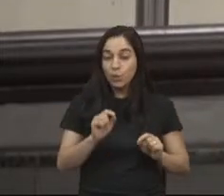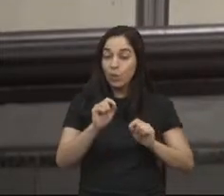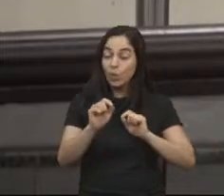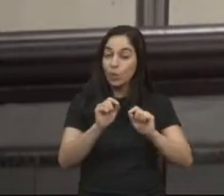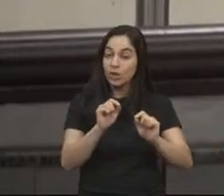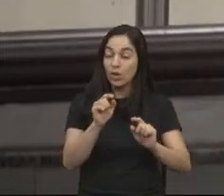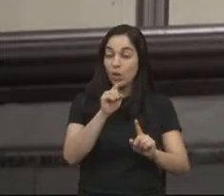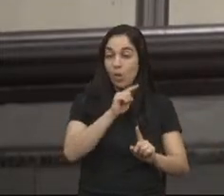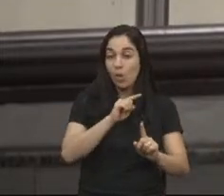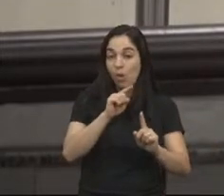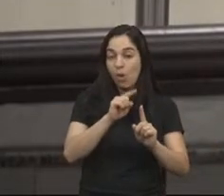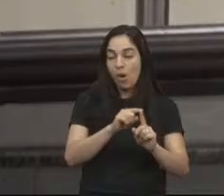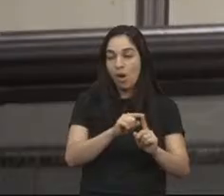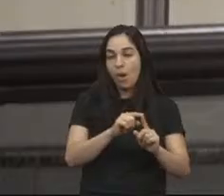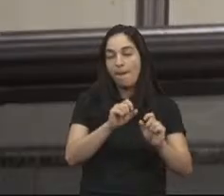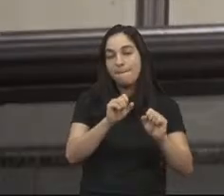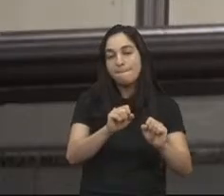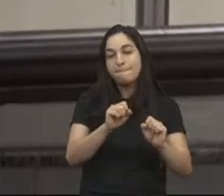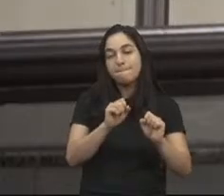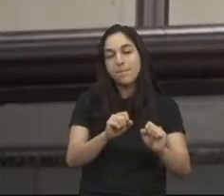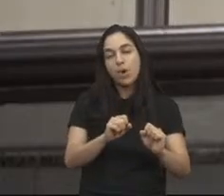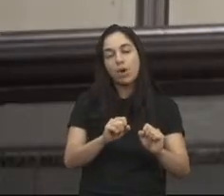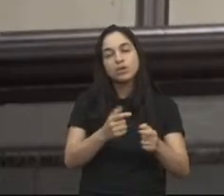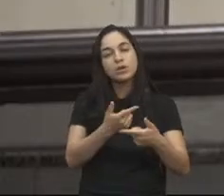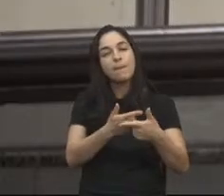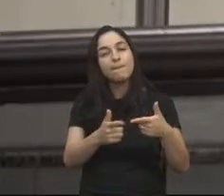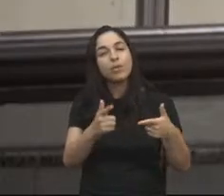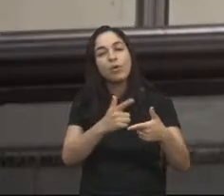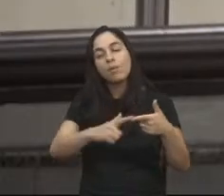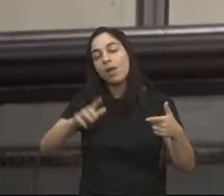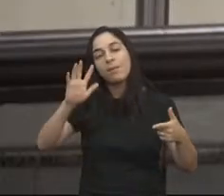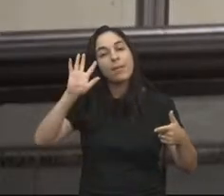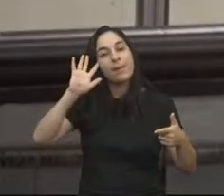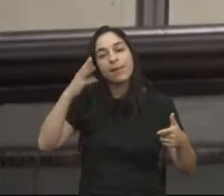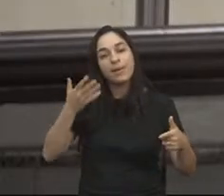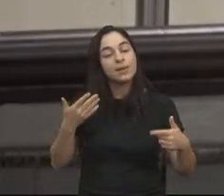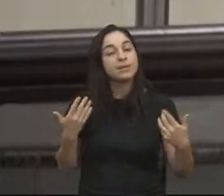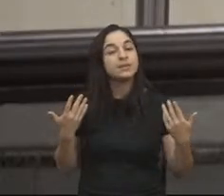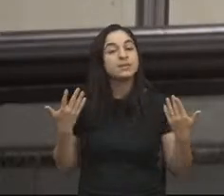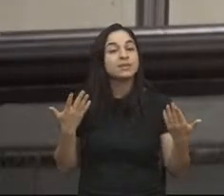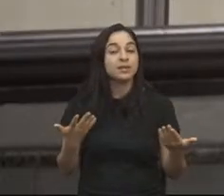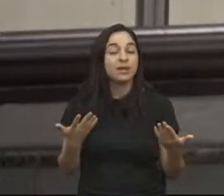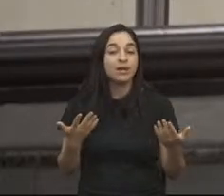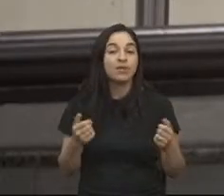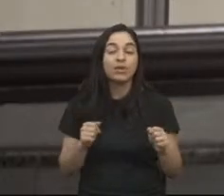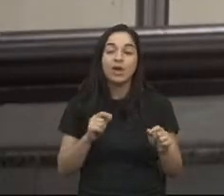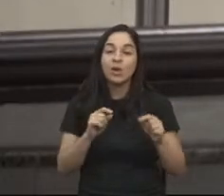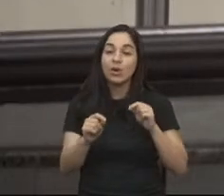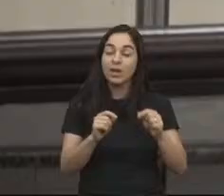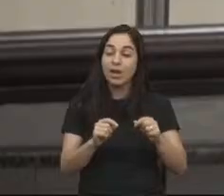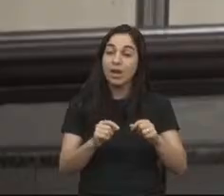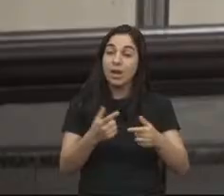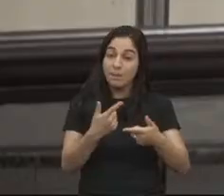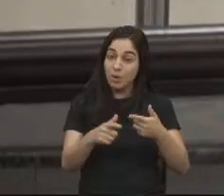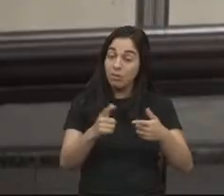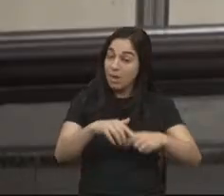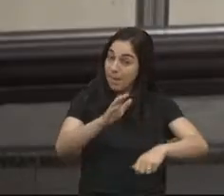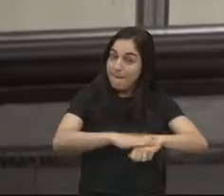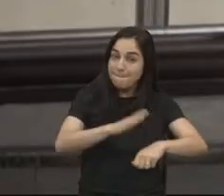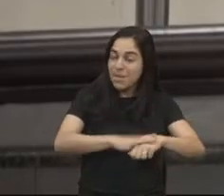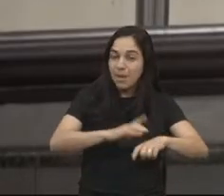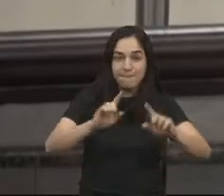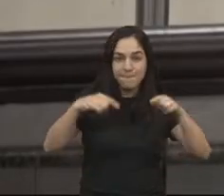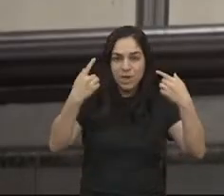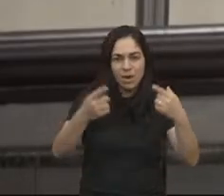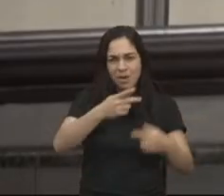ser opção de resolver um problema, virou opção para se tornar mais problema. O cara